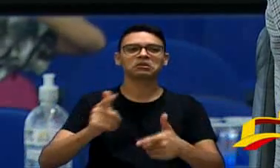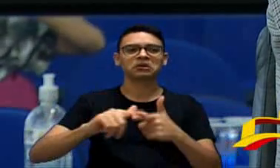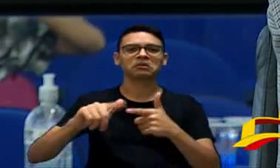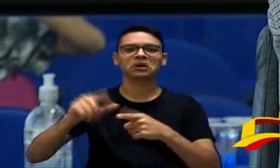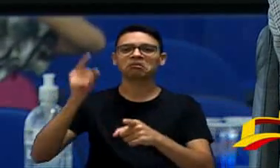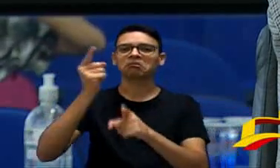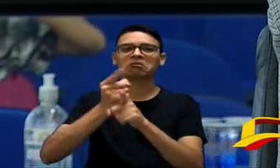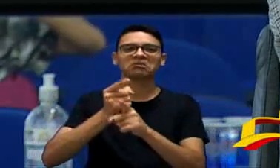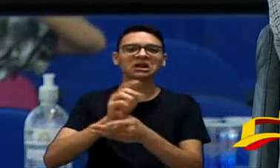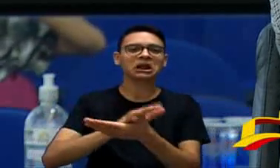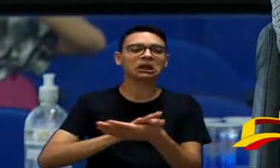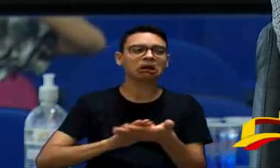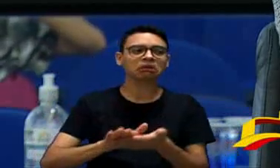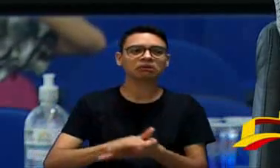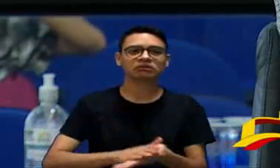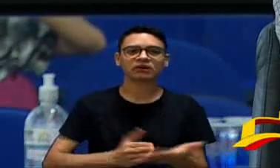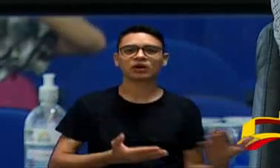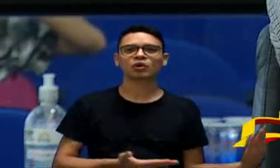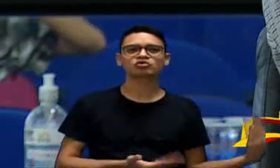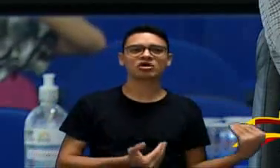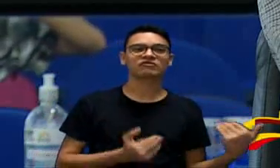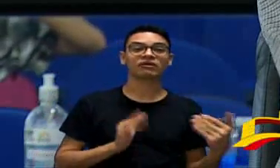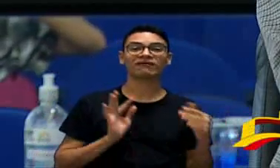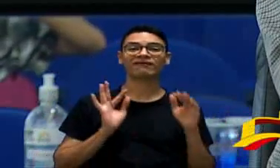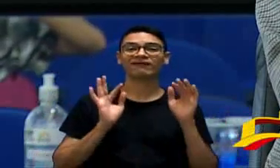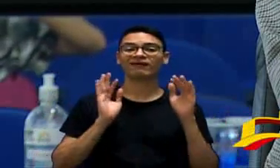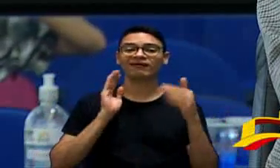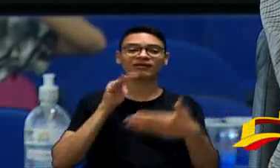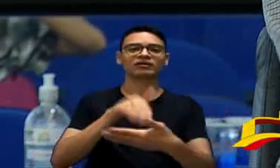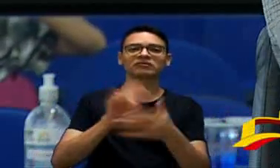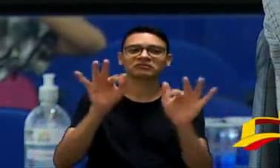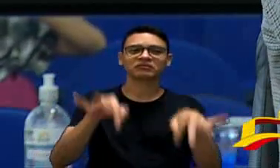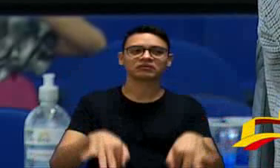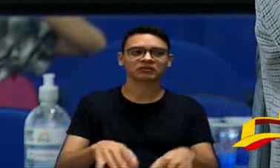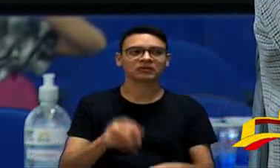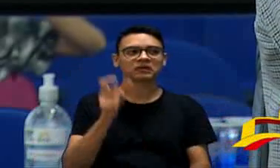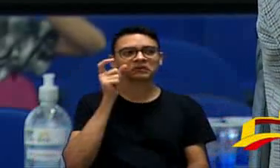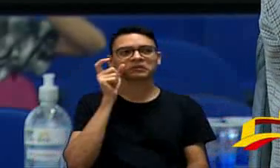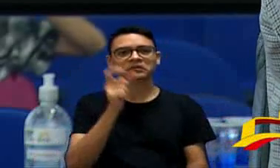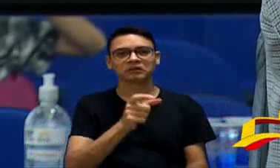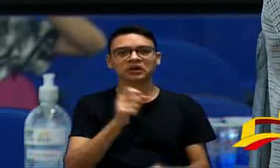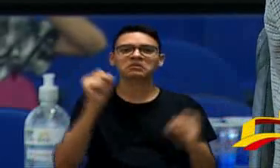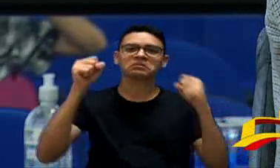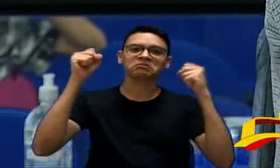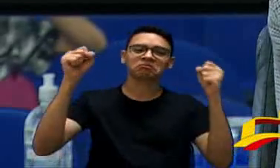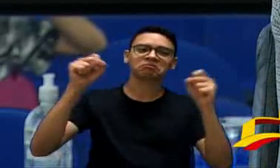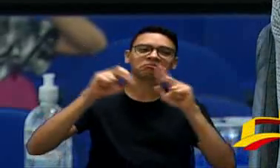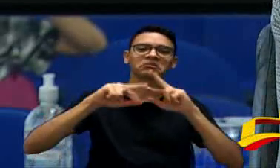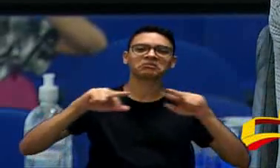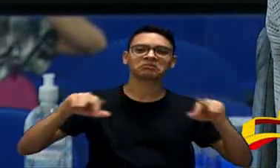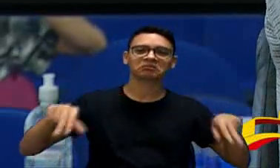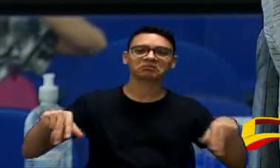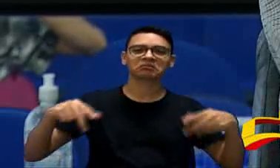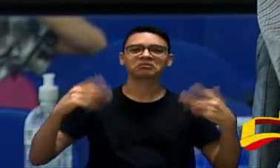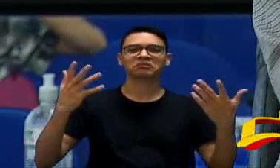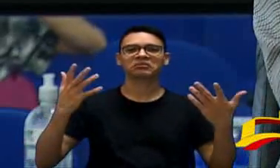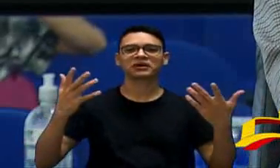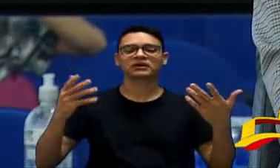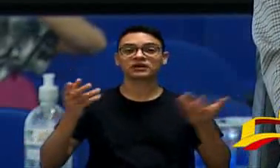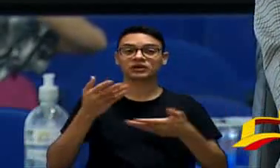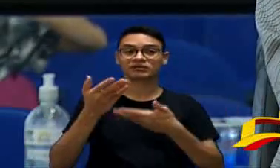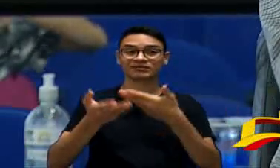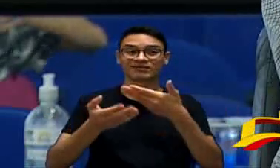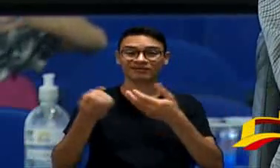incidente. E os jovens ficaram até o final prestigiando seus artistas num comportamento assim exemplar. Quando a gente